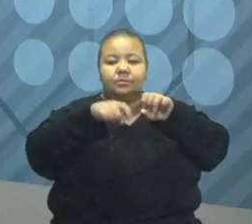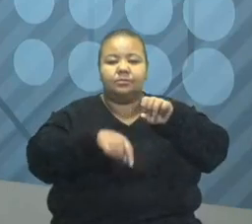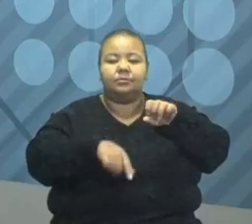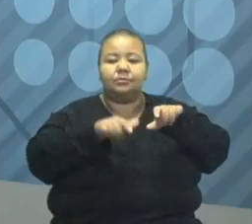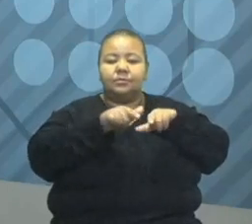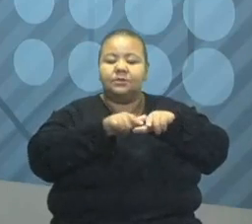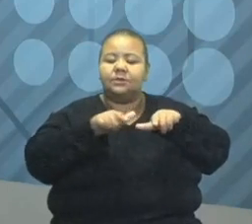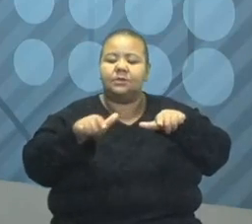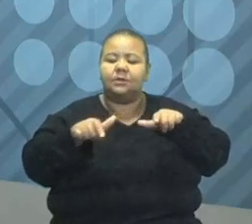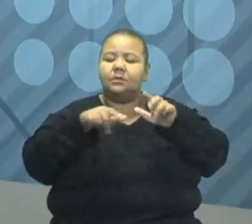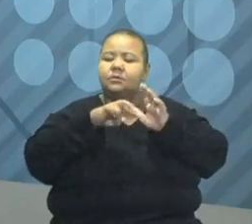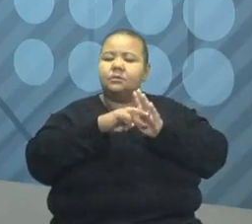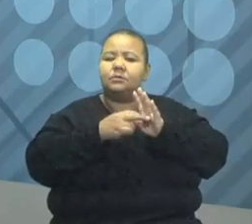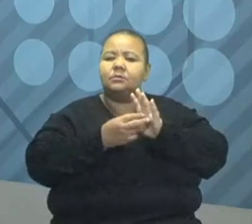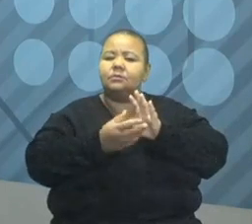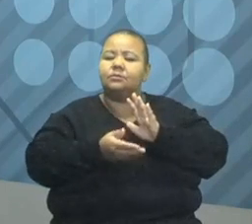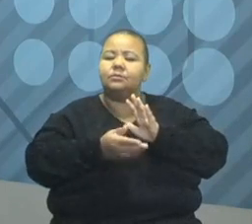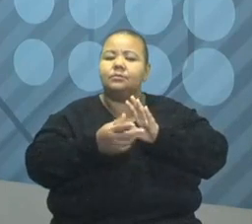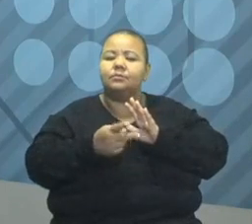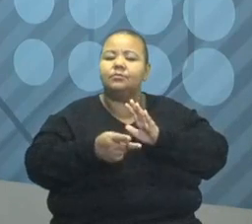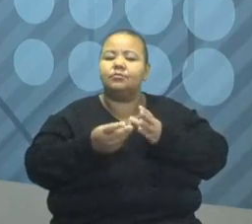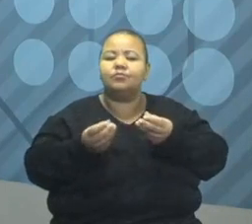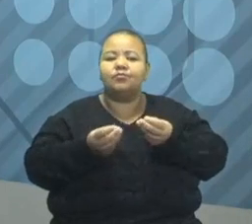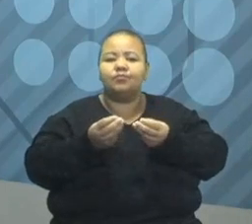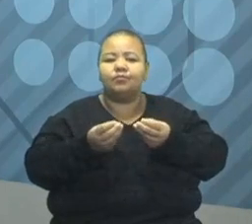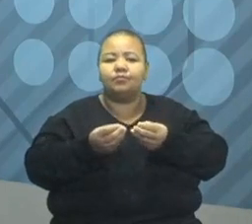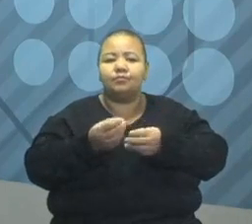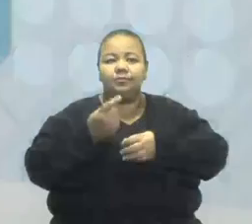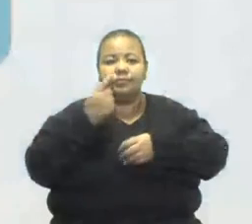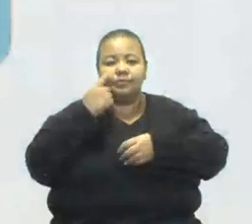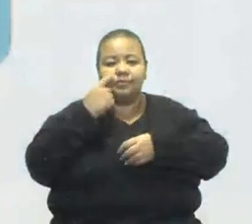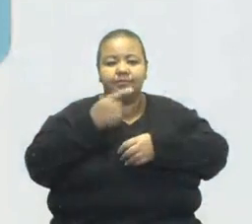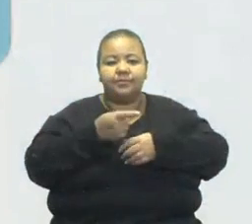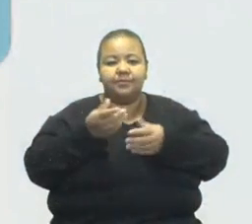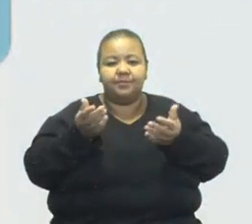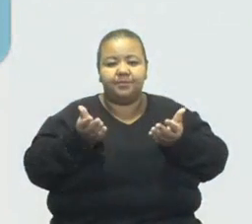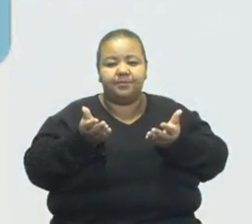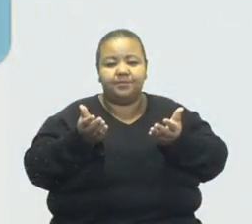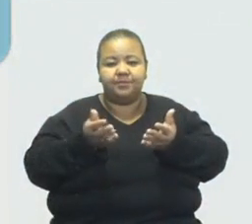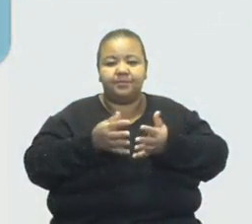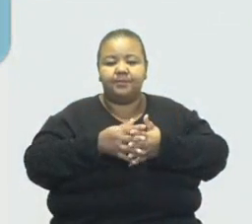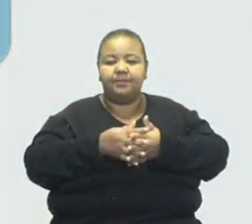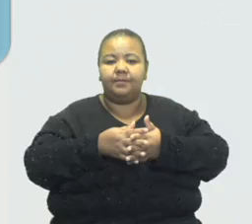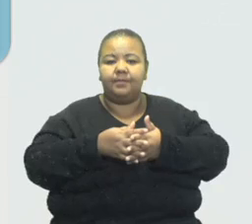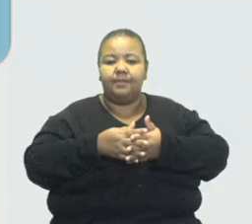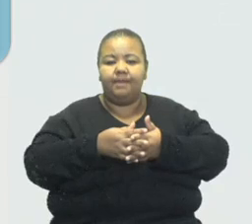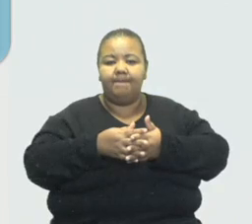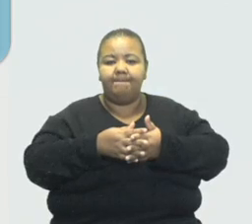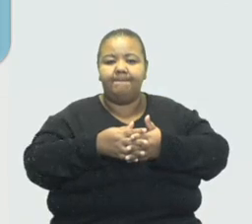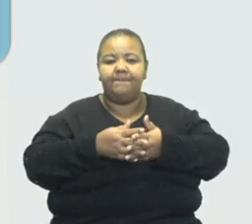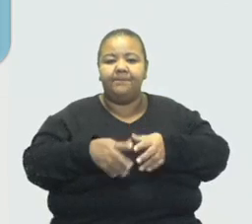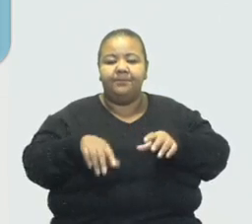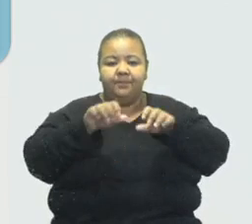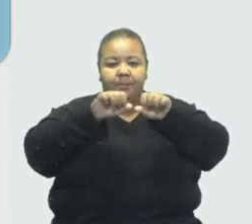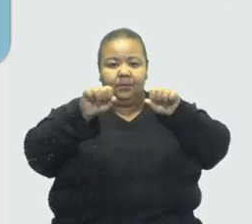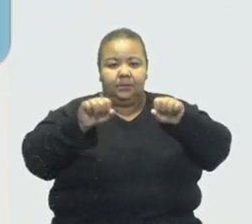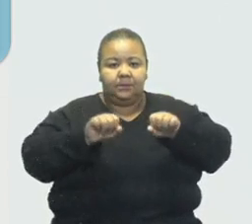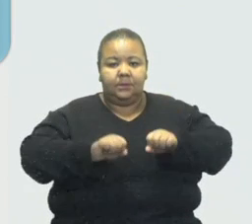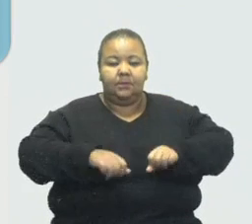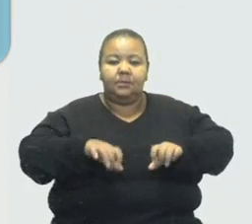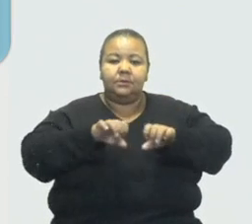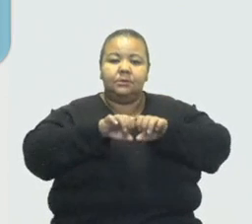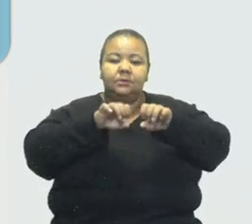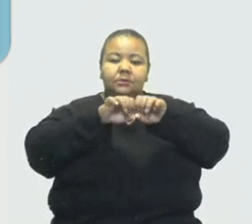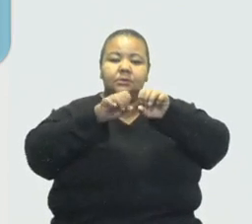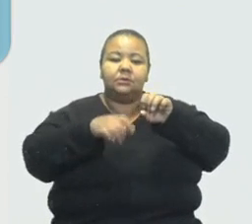é um sistema de equações lineares, professora? É isso que nós vamos ver agora. Um sistema de equações lineares com